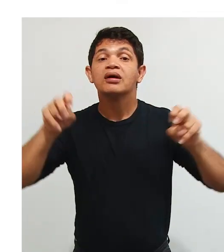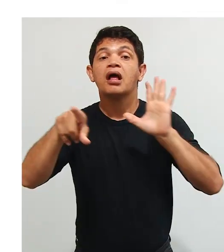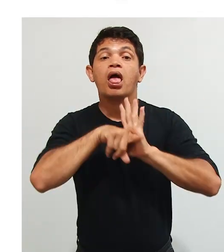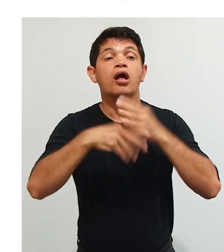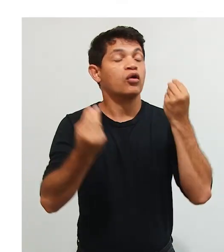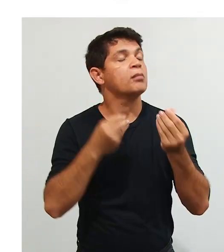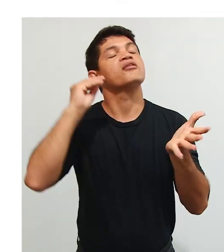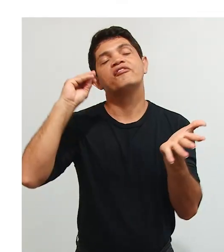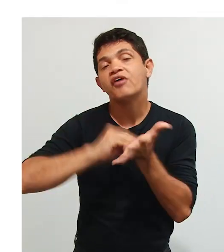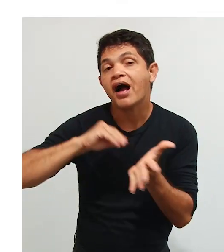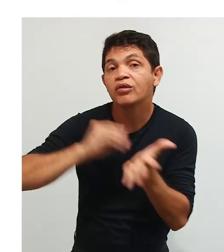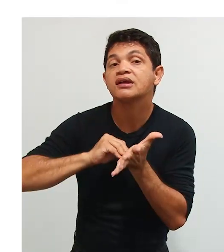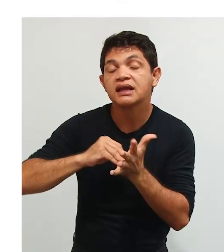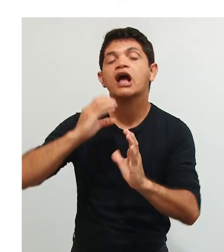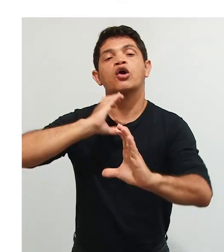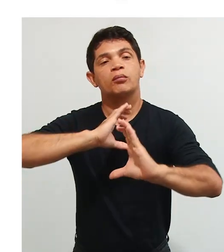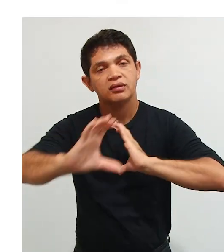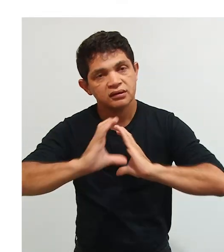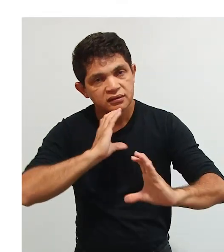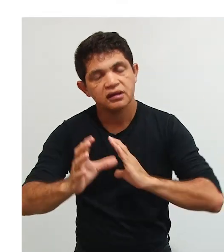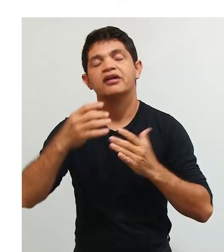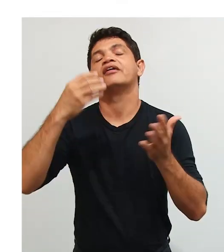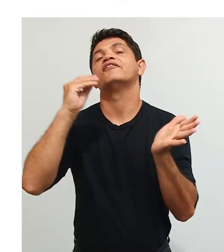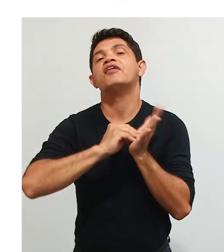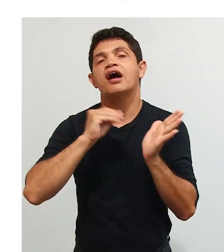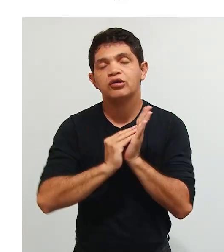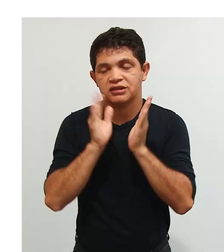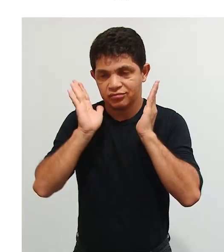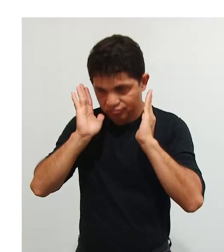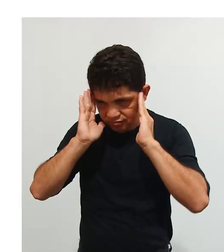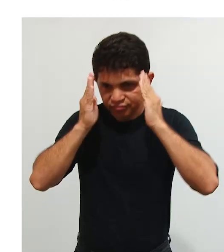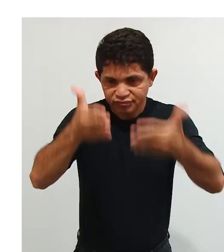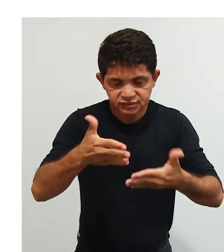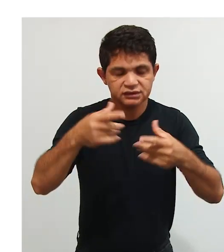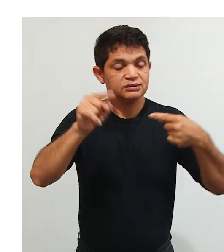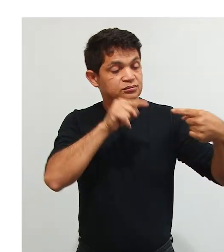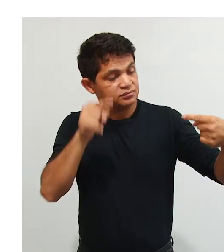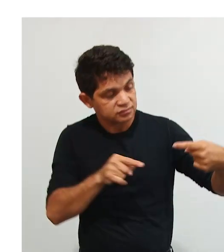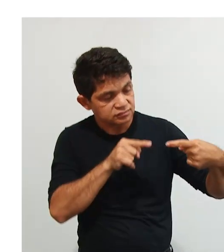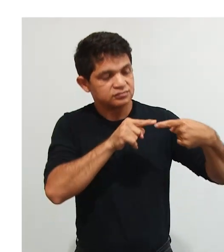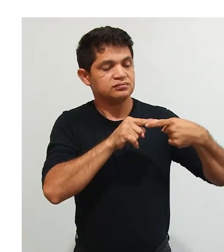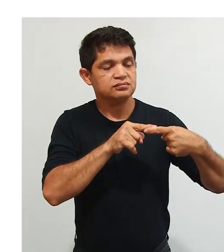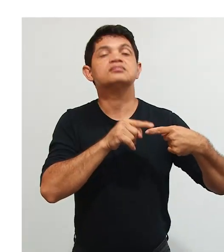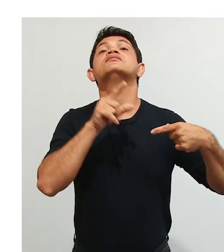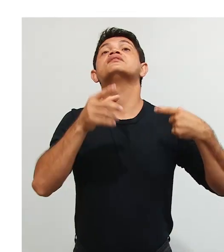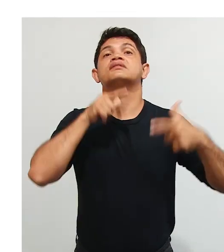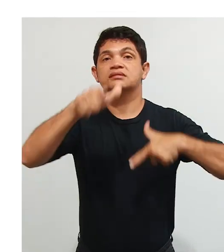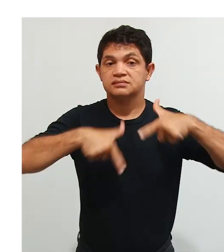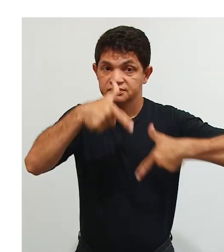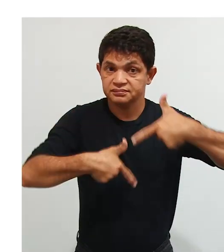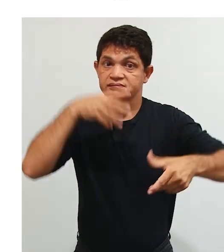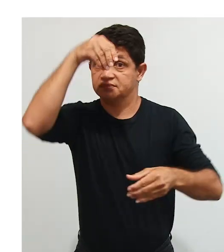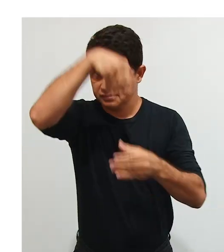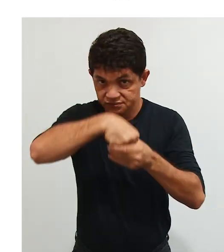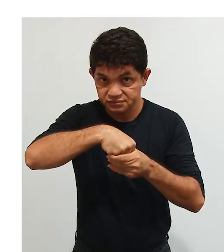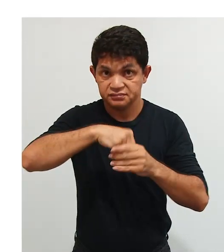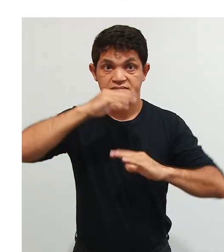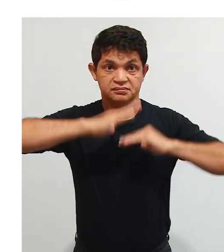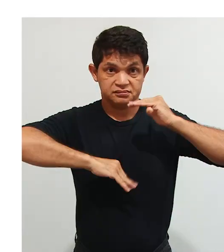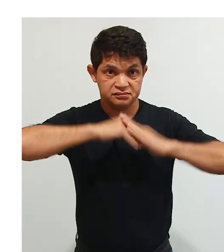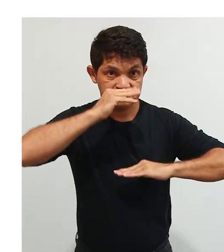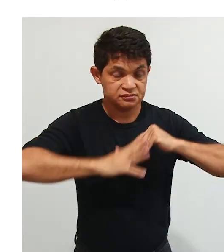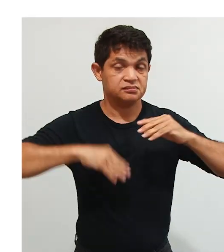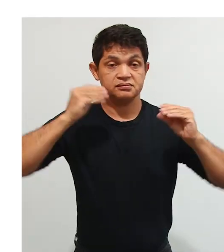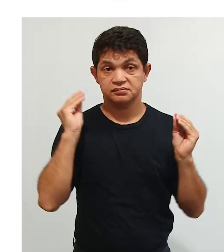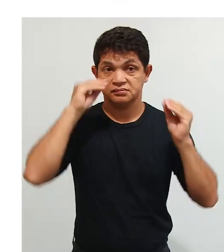Toda comunicação deve estar alinhada com os meus objetivos internos e os objetivos externos.